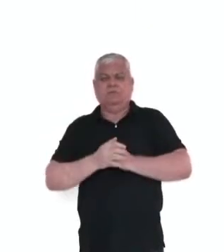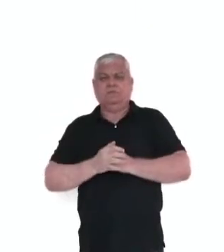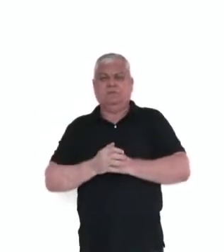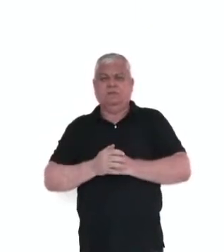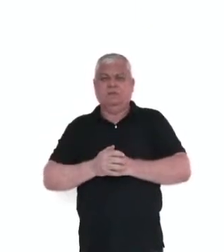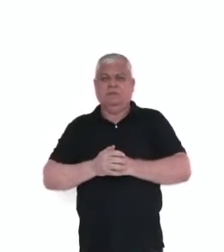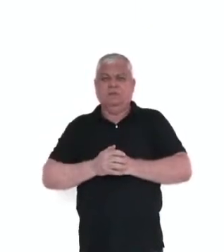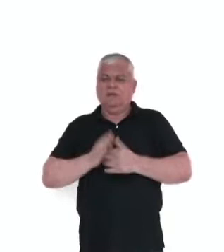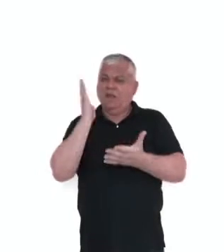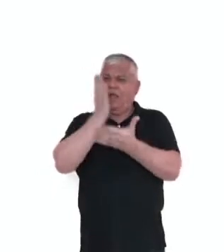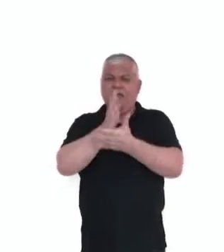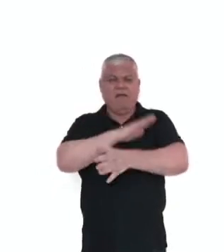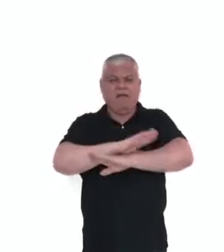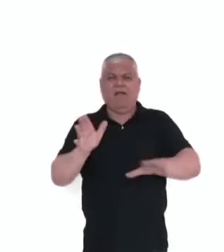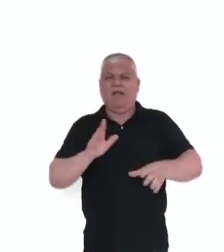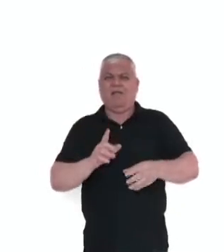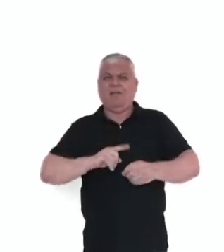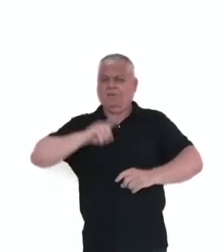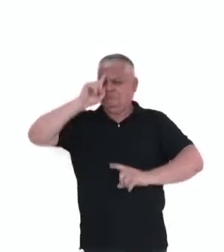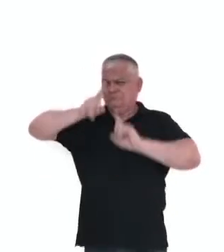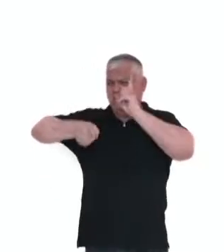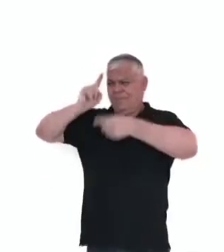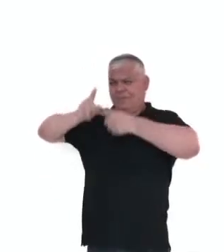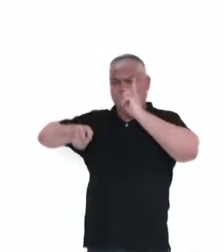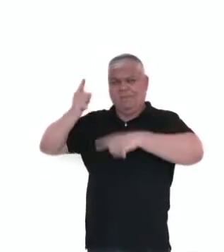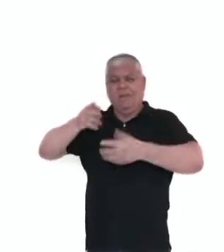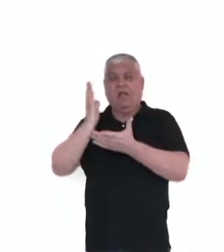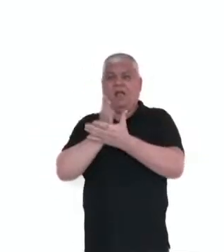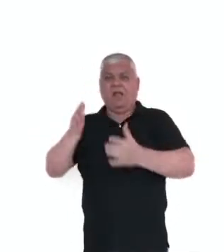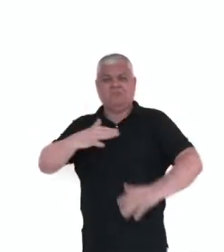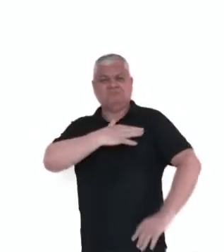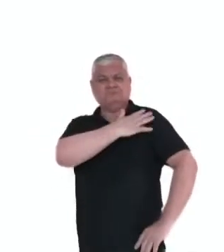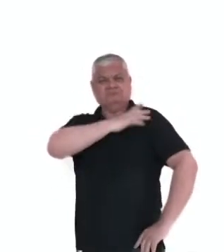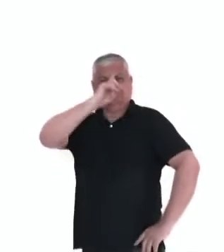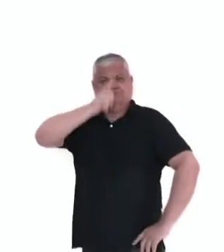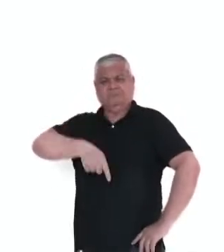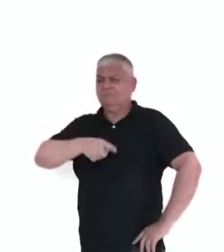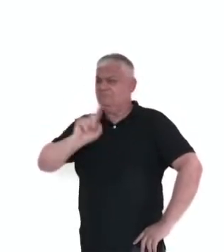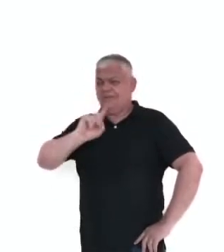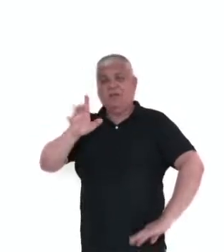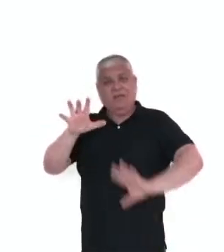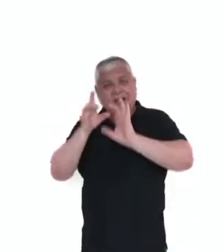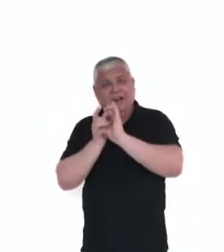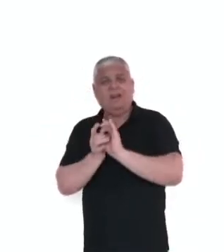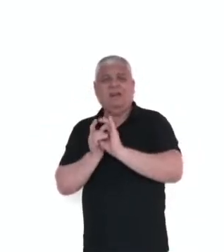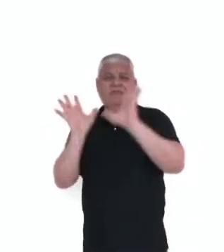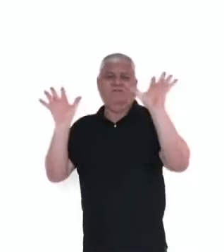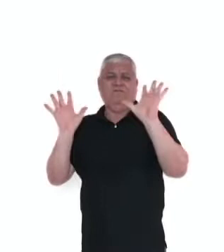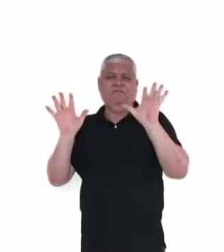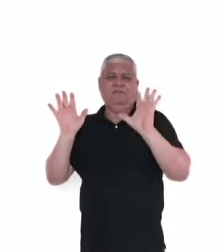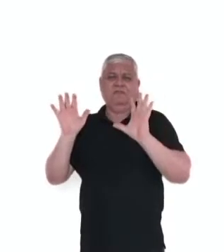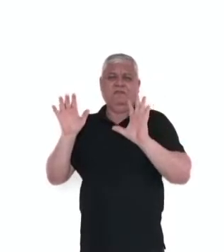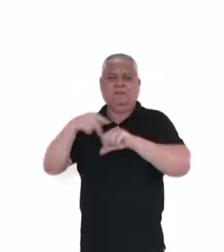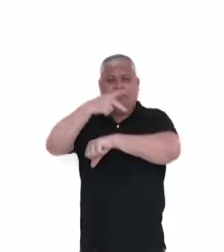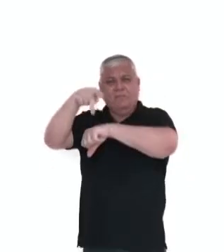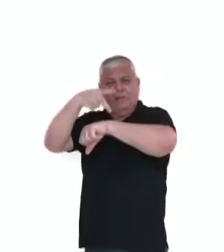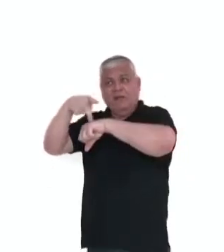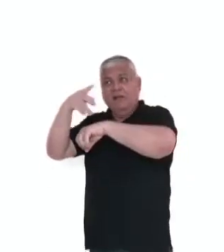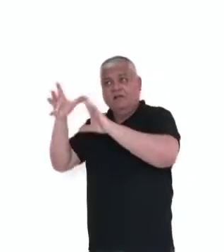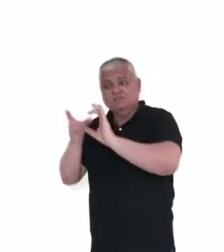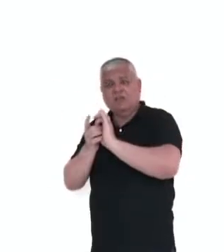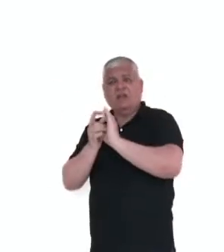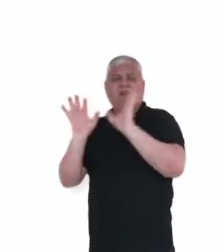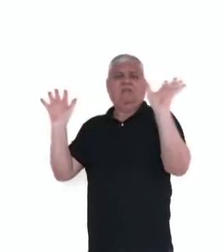E ele é dono da famosa frase, olha só, é melhor ser livre para governar bem ou mal a si